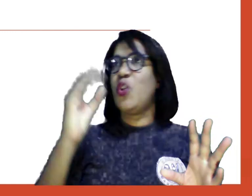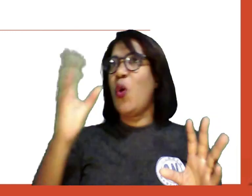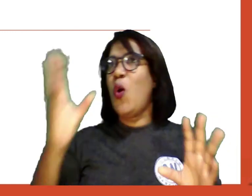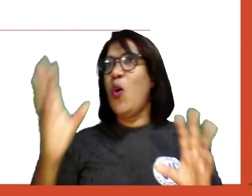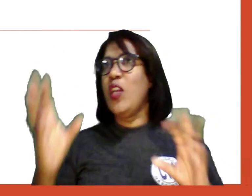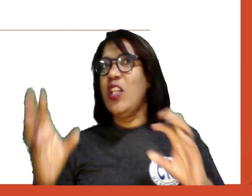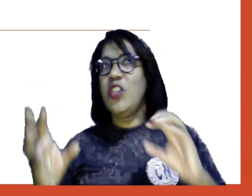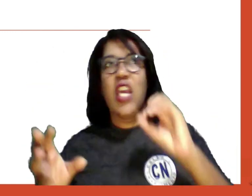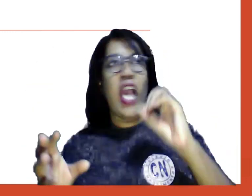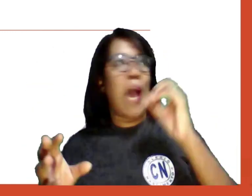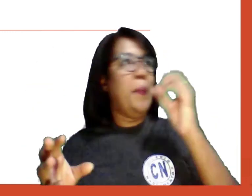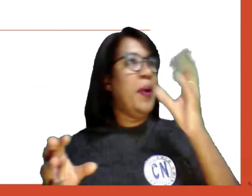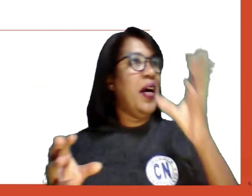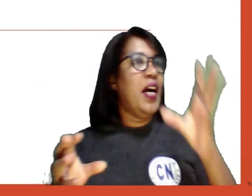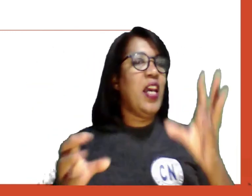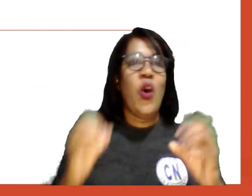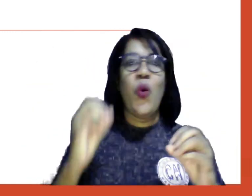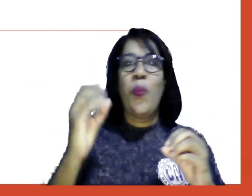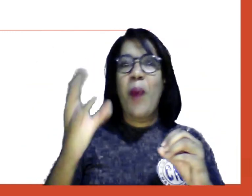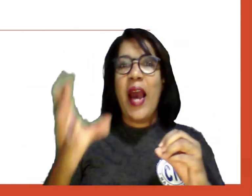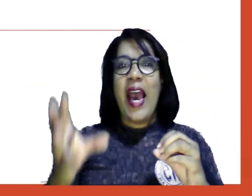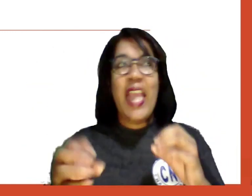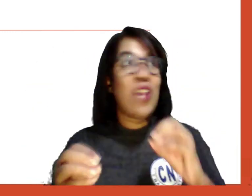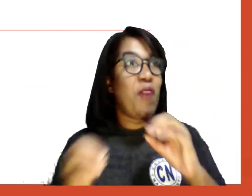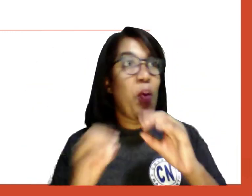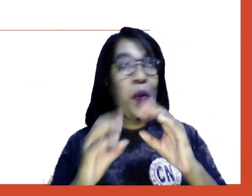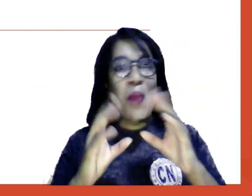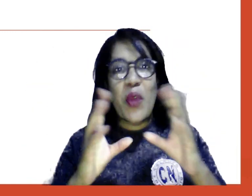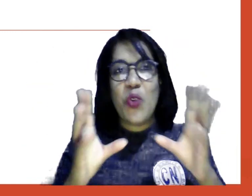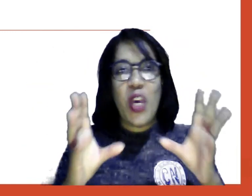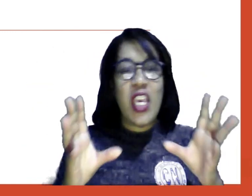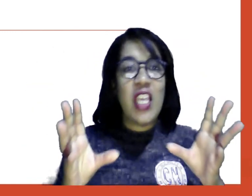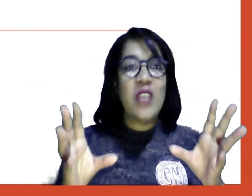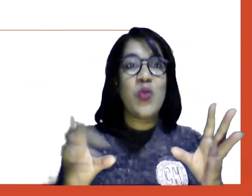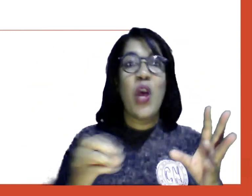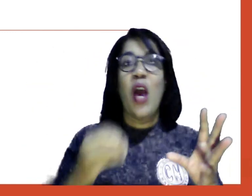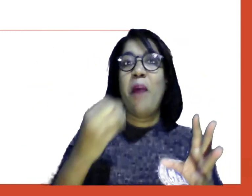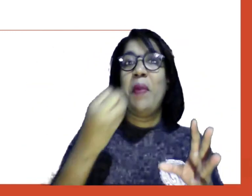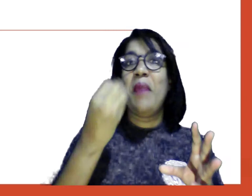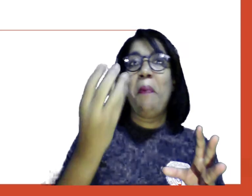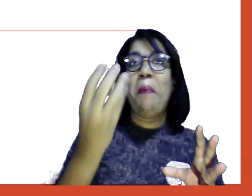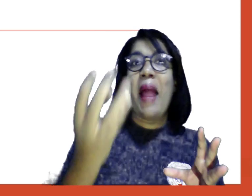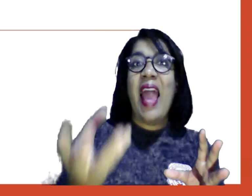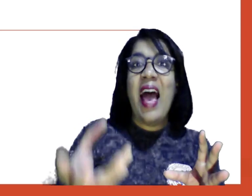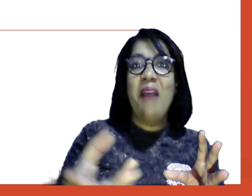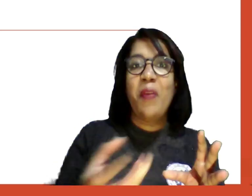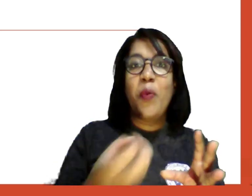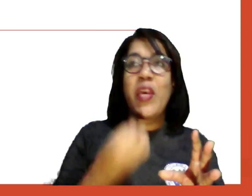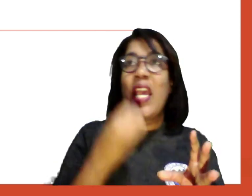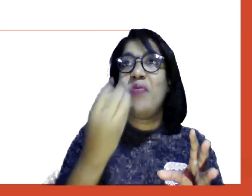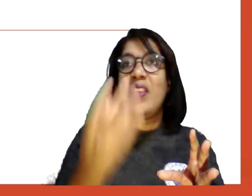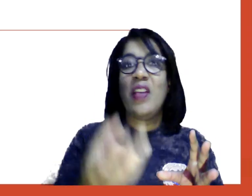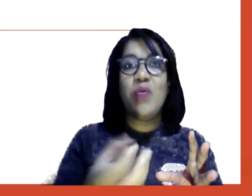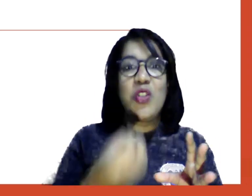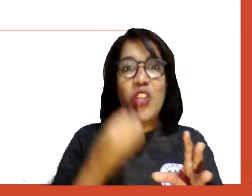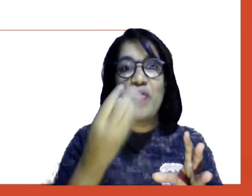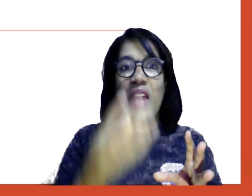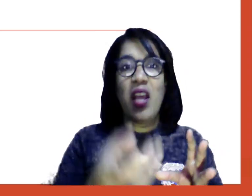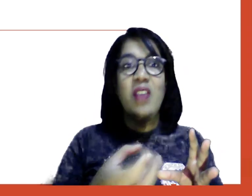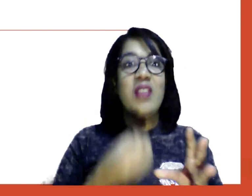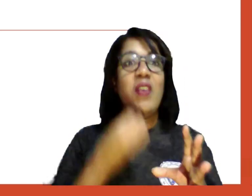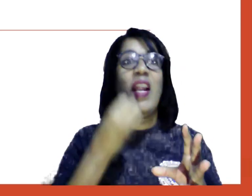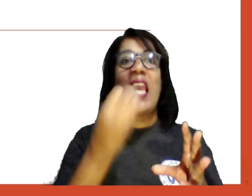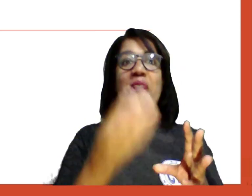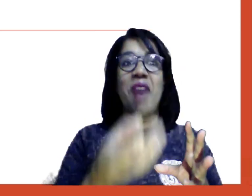coisas, as cores, a mãe, o pai, aí que vem o primeiro sorriso, a primeira palavra, porque ela vê tanta